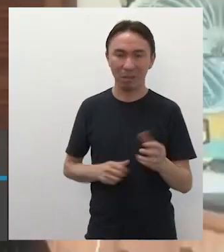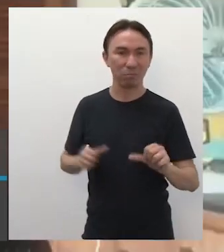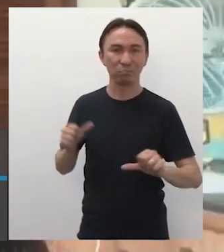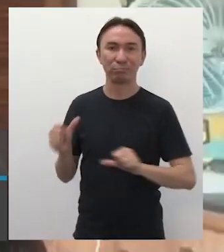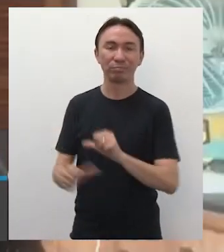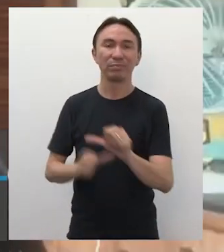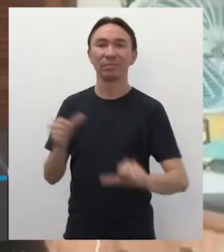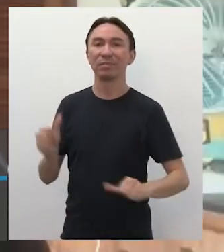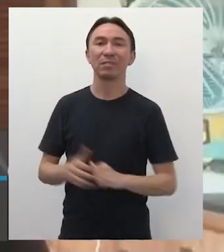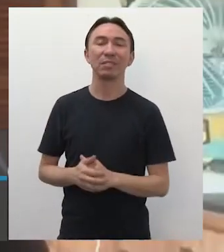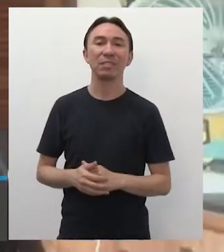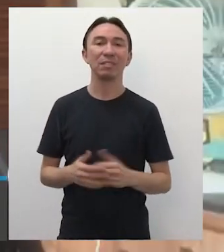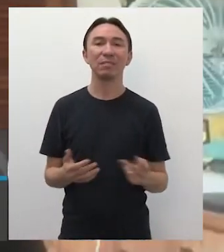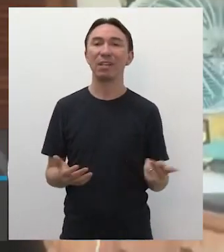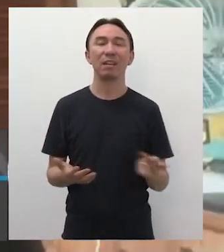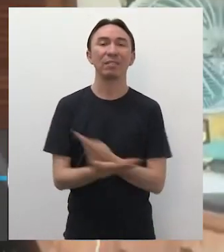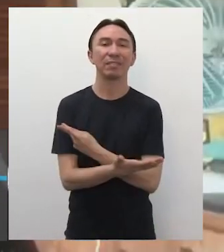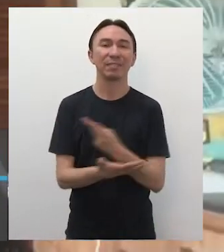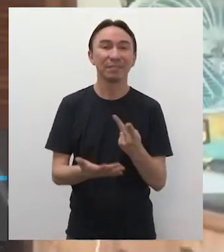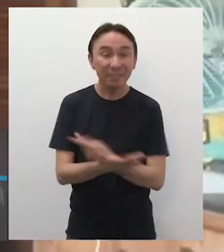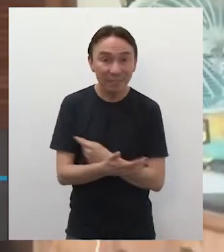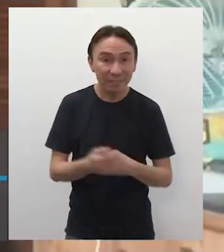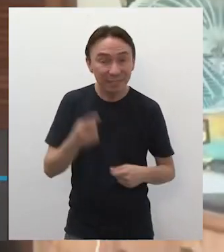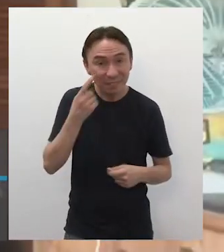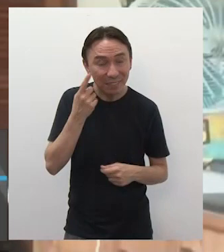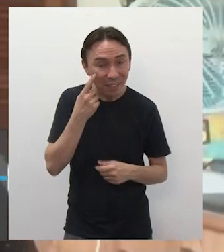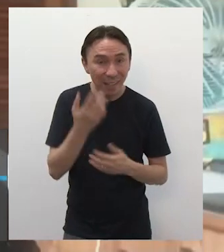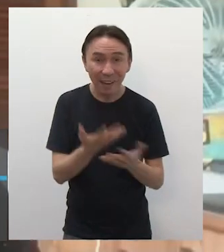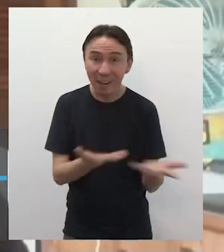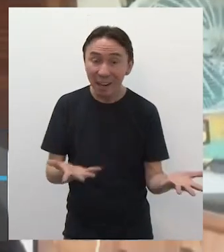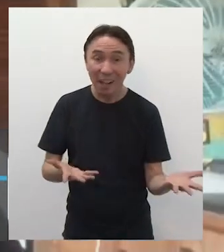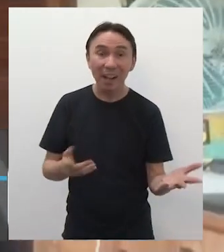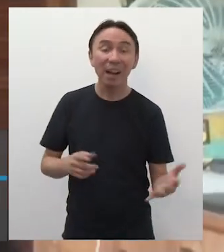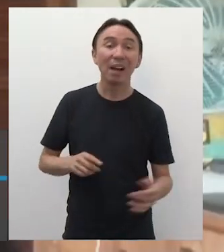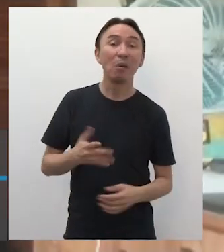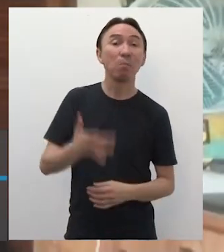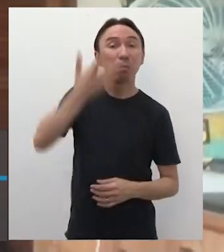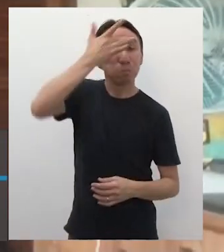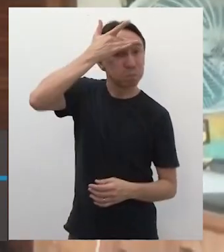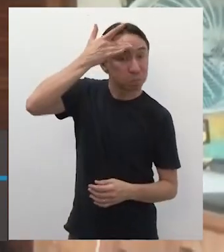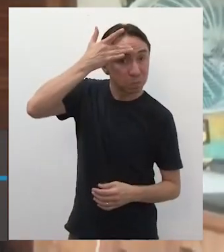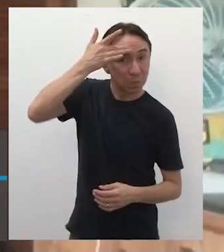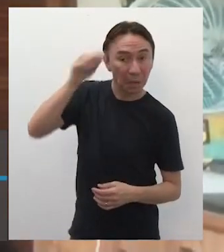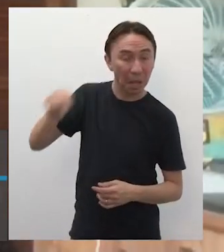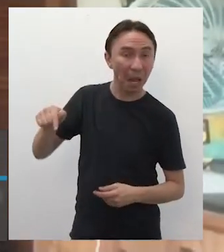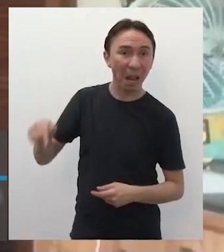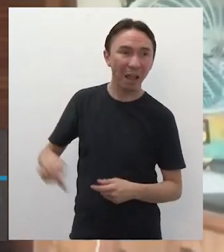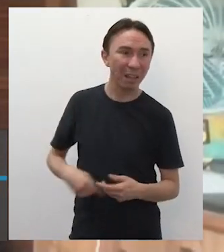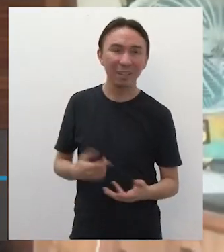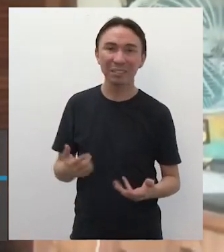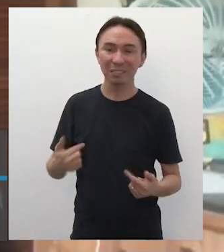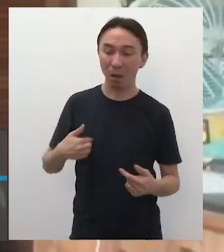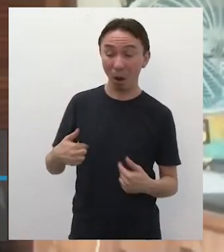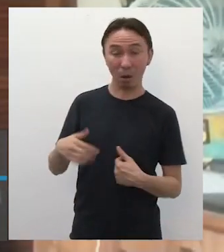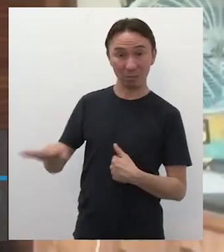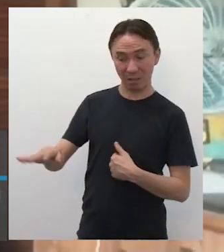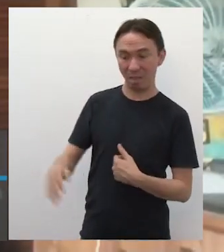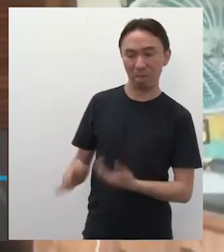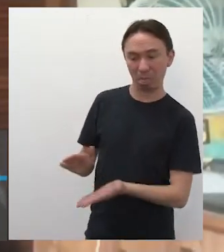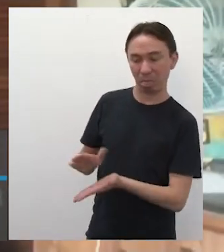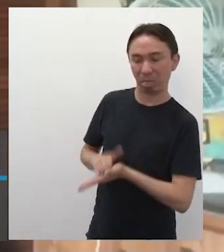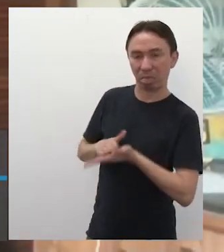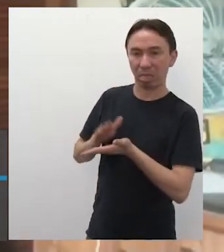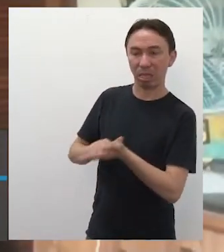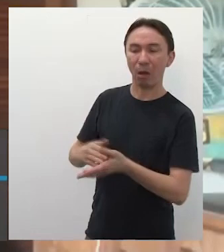Veja, eu preciso devolver claramente para essa pessoa o que eu estou sentindo em relação àquela bajulação.